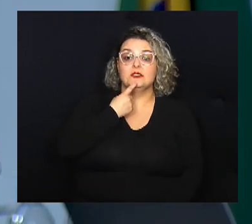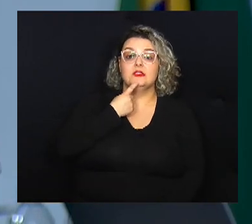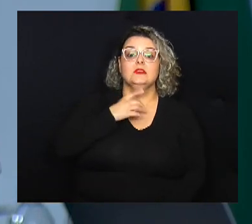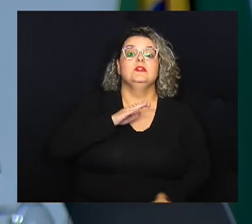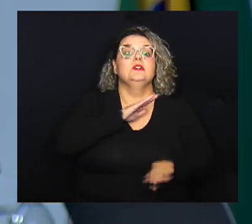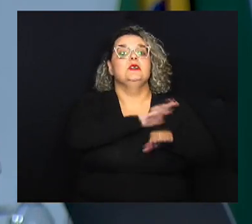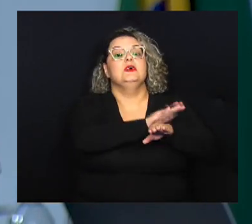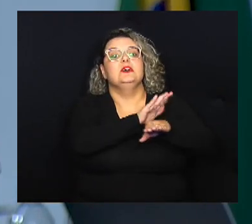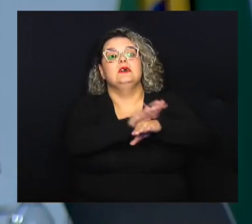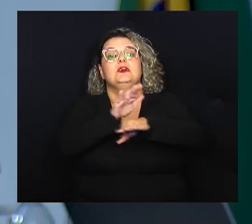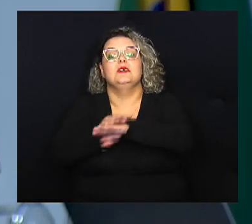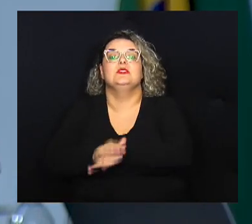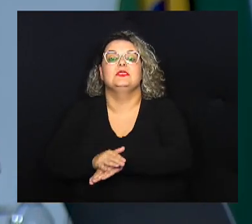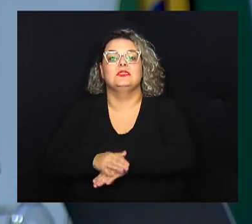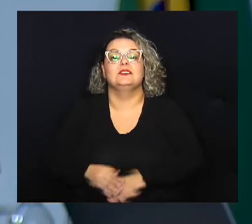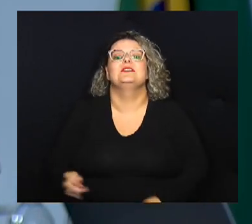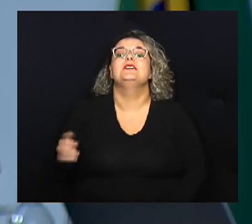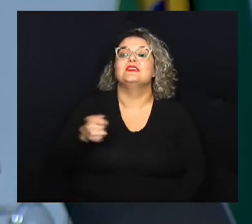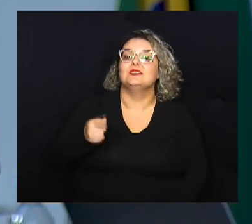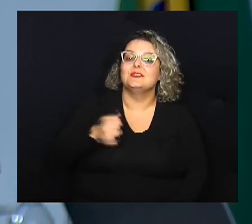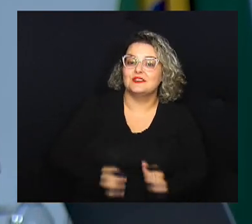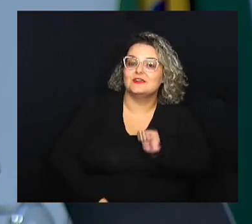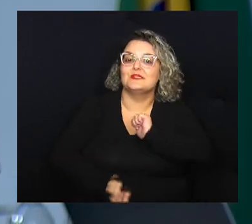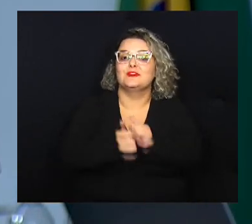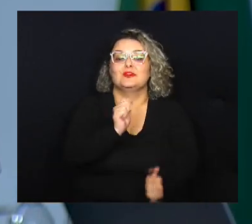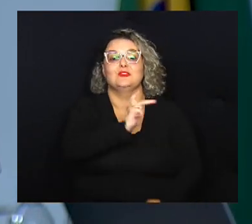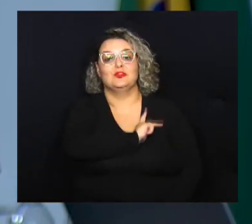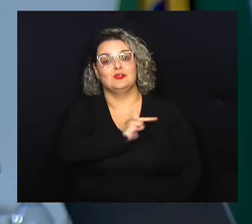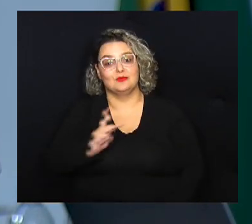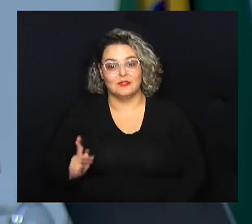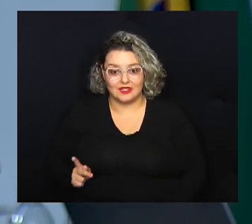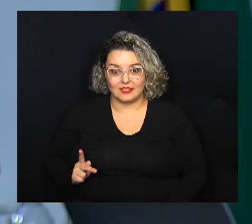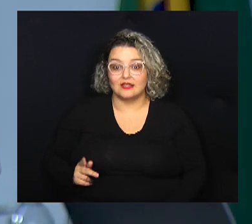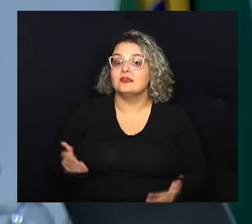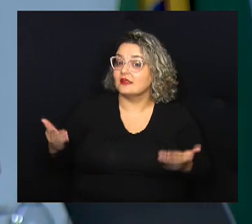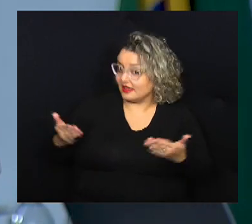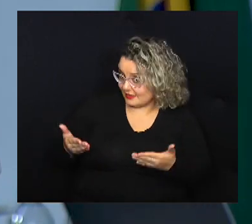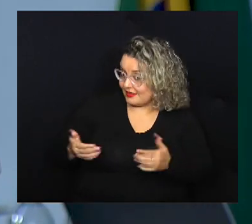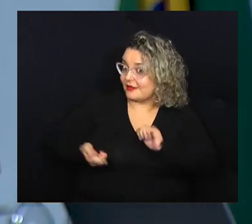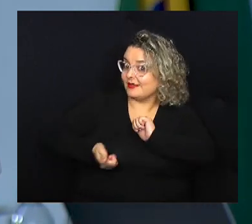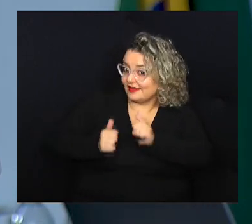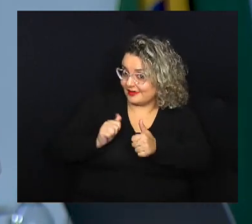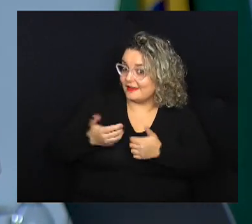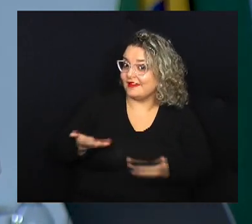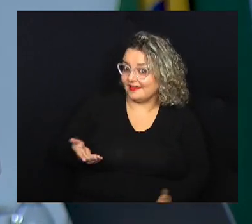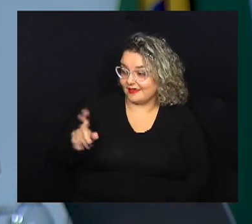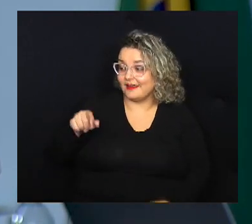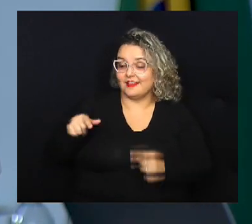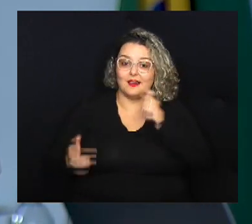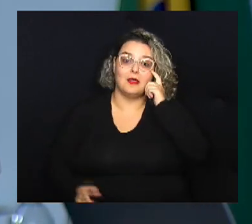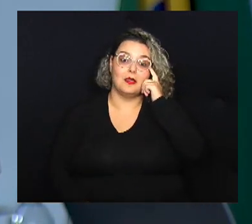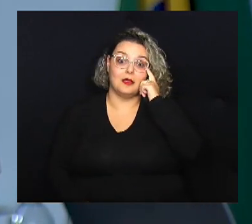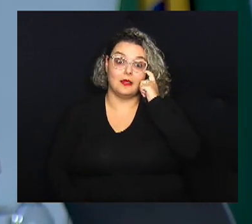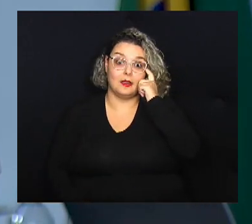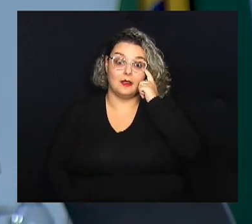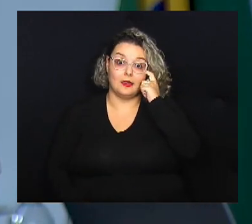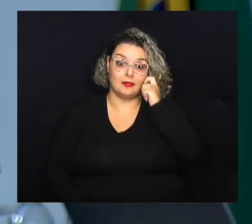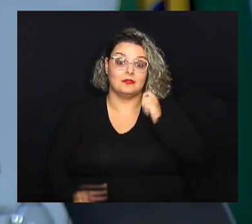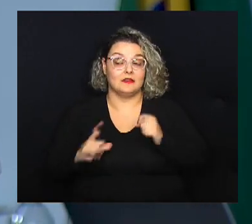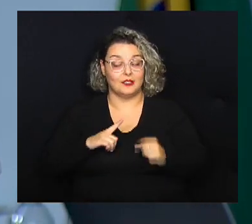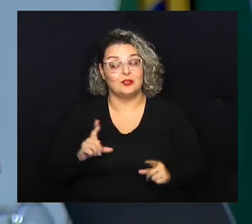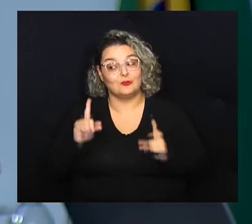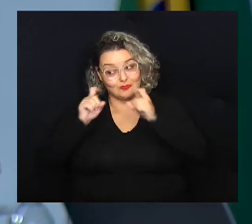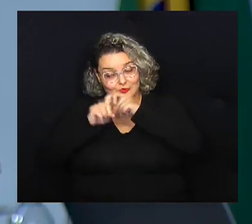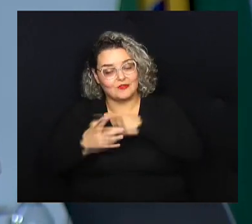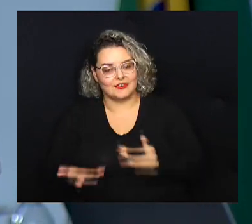colaborador da Associação Atlética Ponte Preta, que está jogando agora, viu? Tem um jogo difícil aí. Chegando